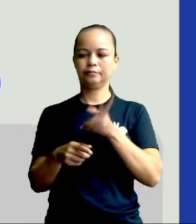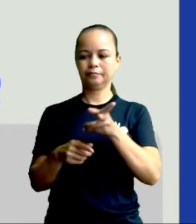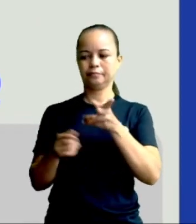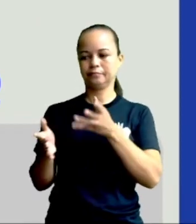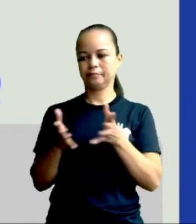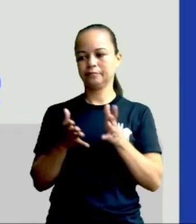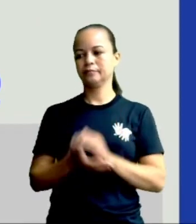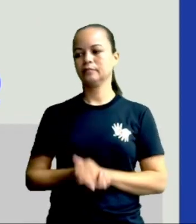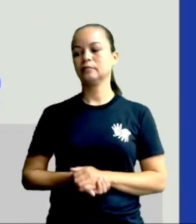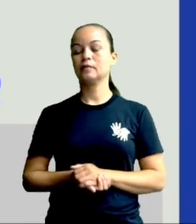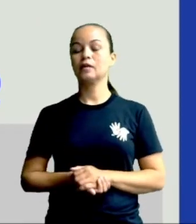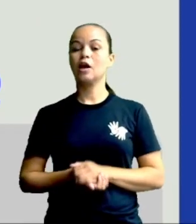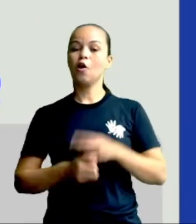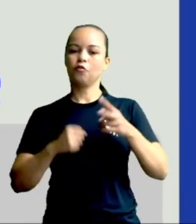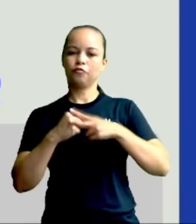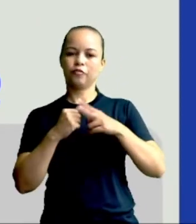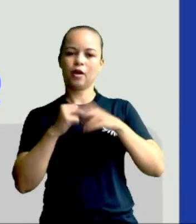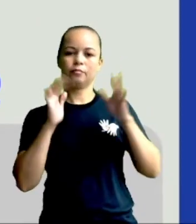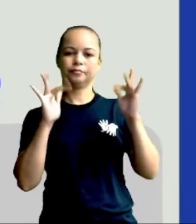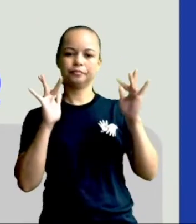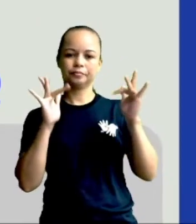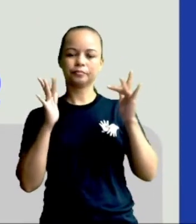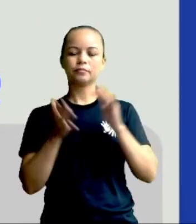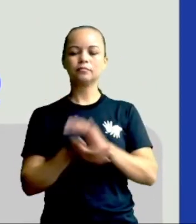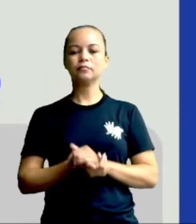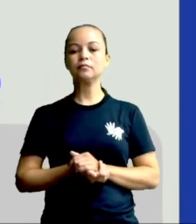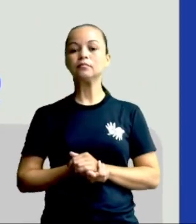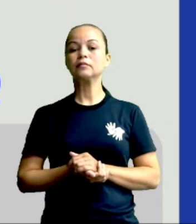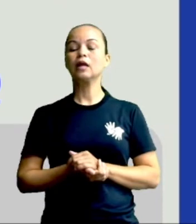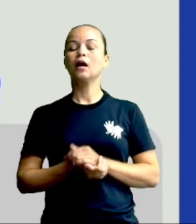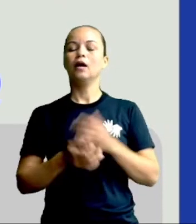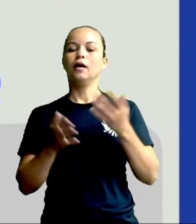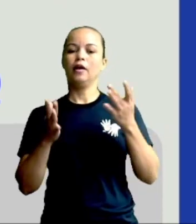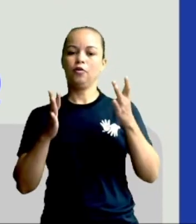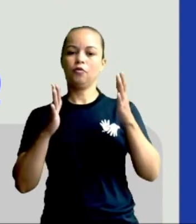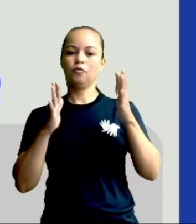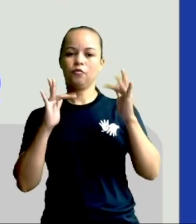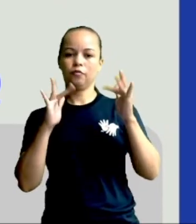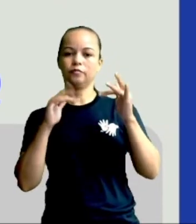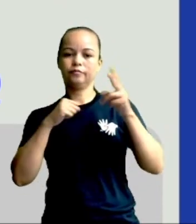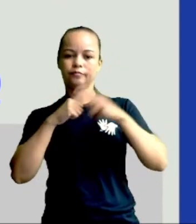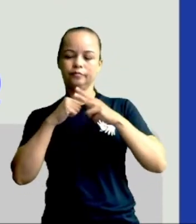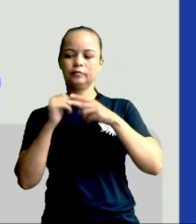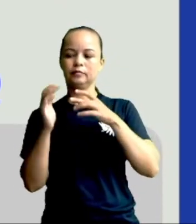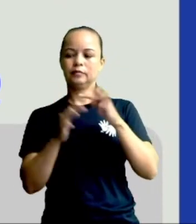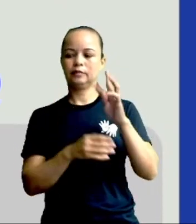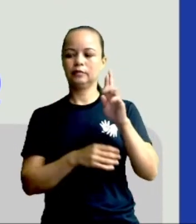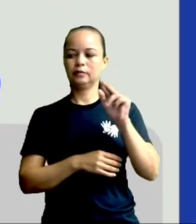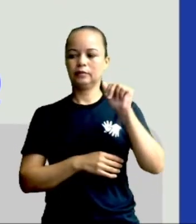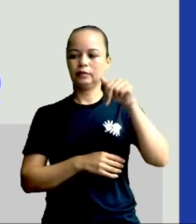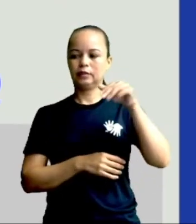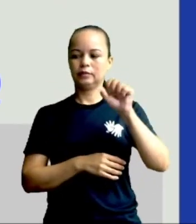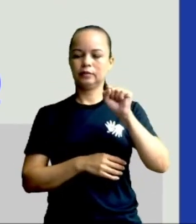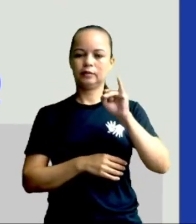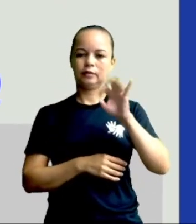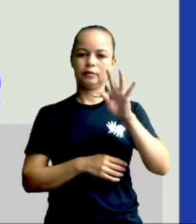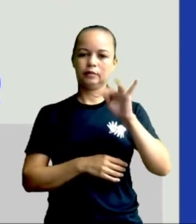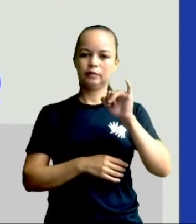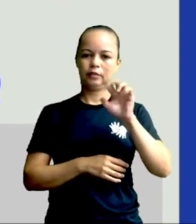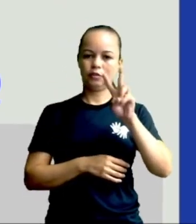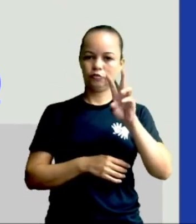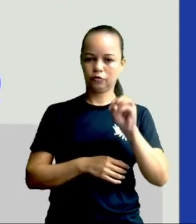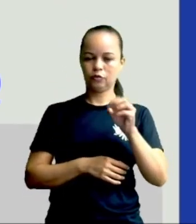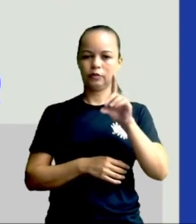Oi e o verbo namorar o verbo namorar é um verbo transitivo direto ou seja ele não recebe